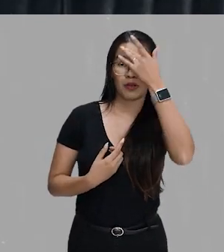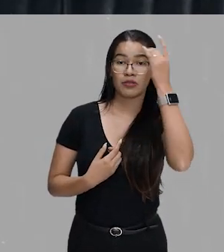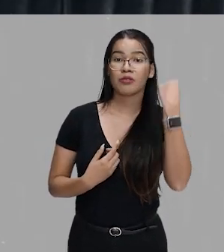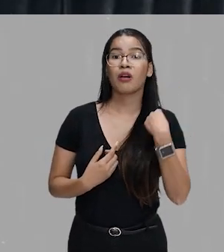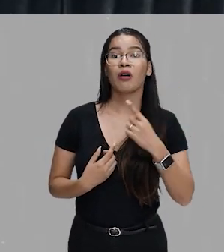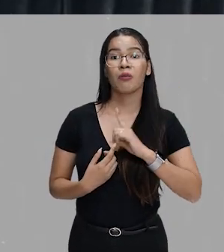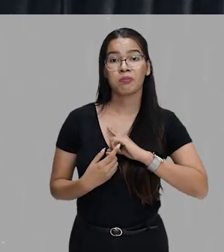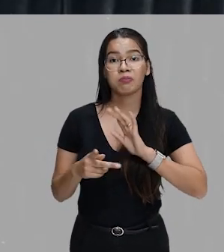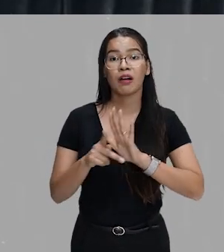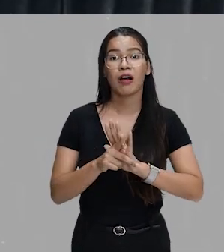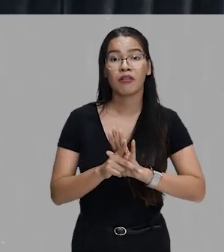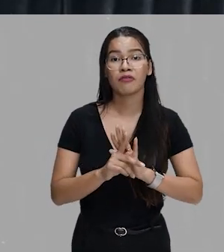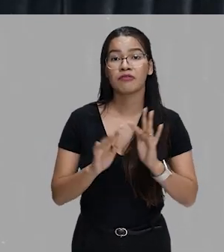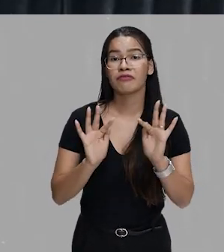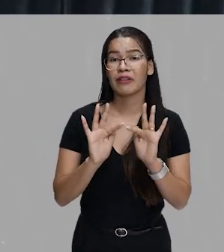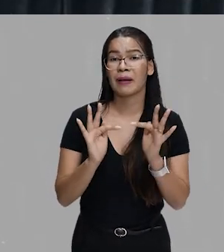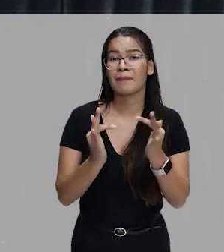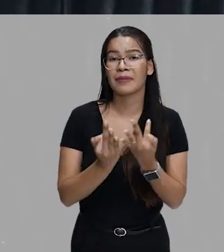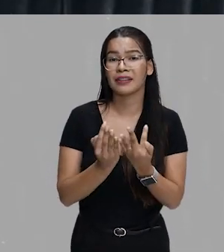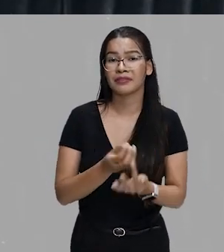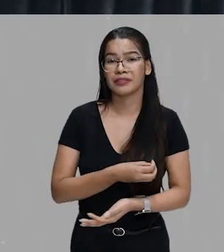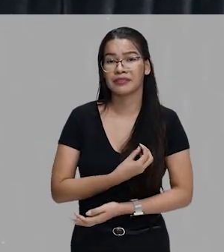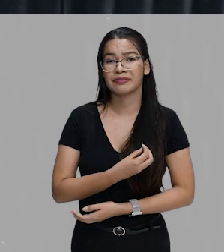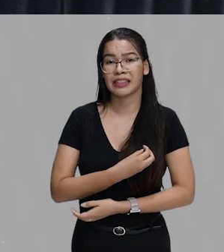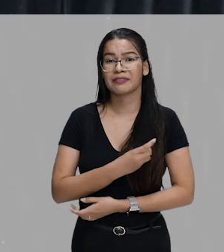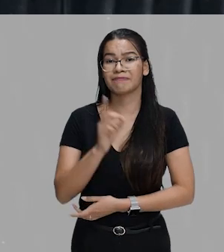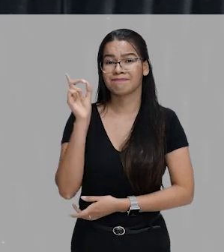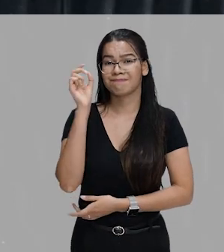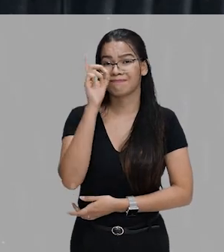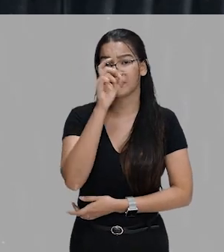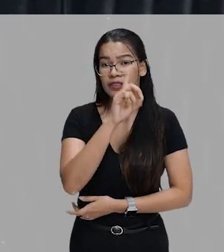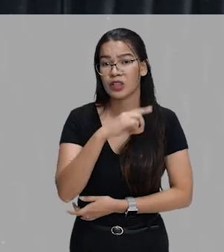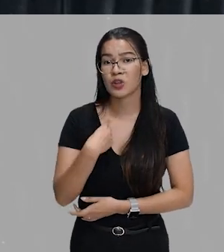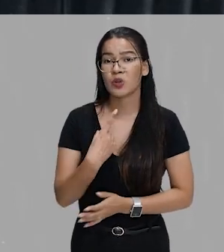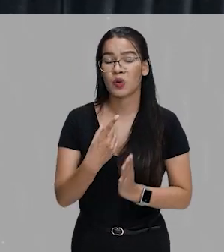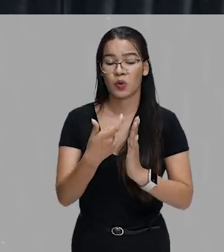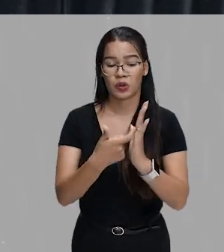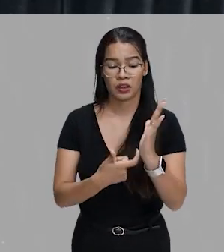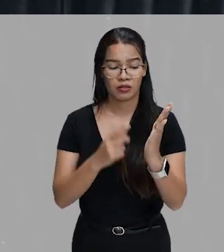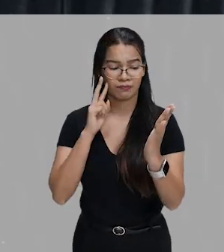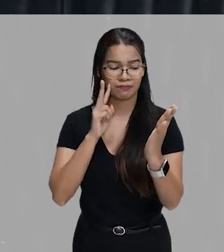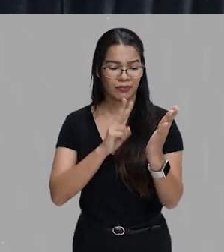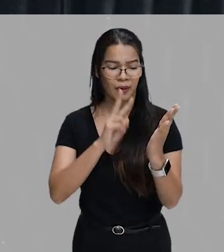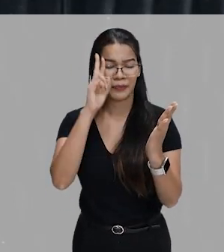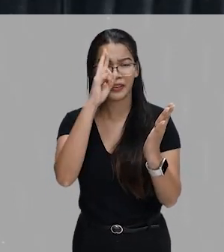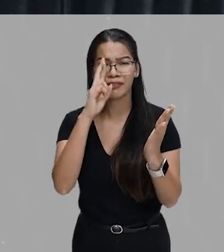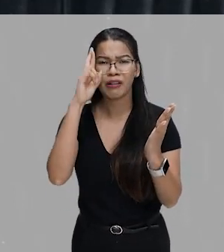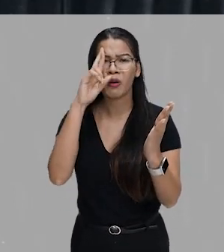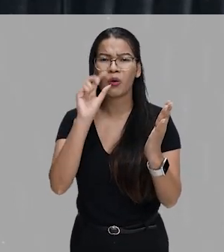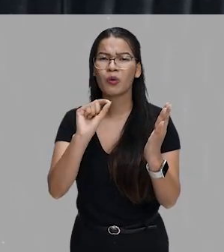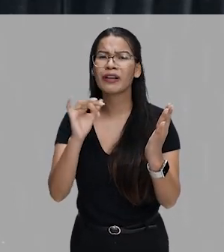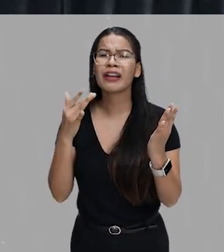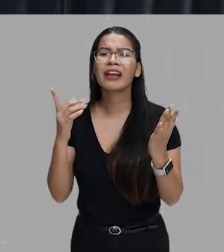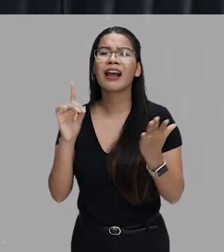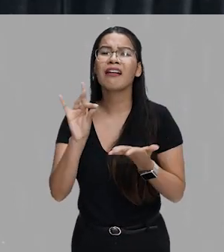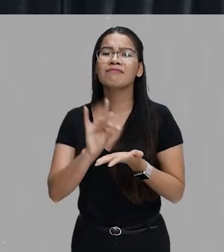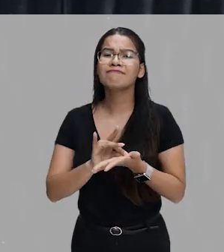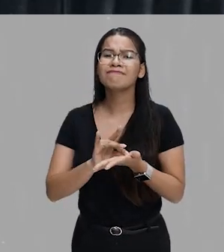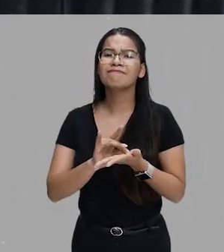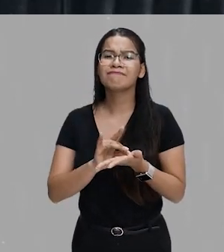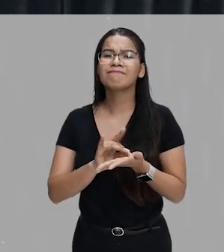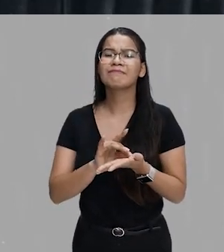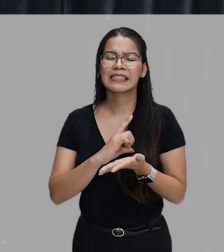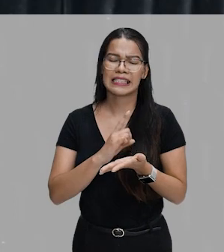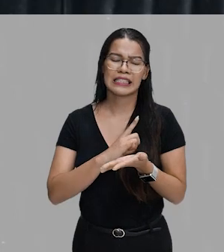família, passando por momentos difíceis. E esse texto aqui faz com que reflitamos o que é de real